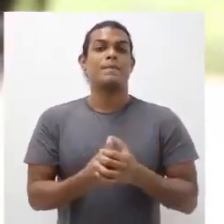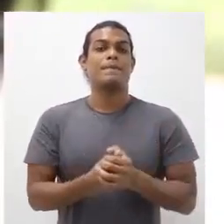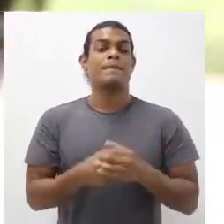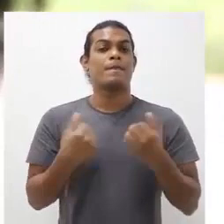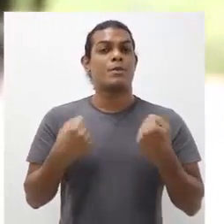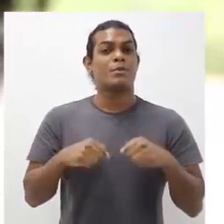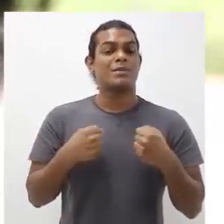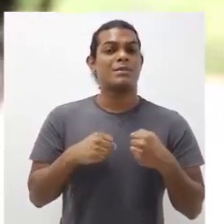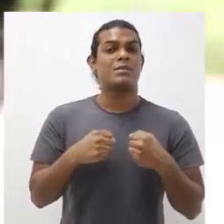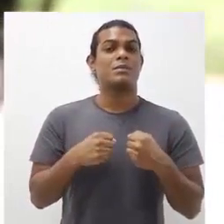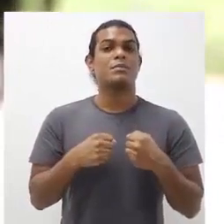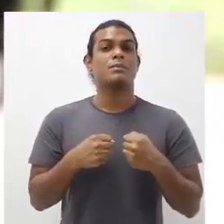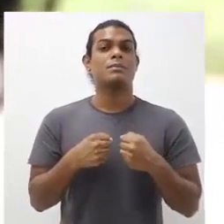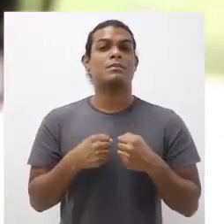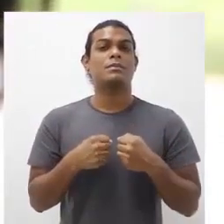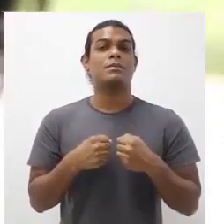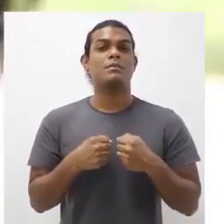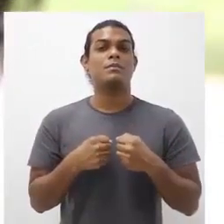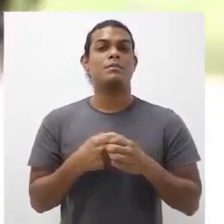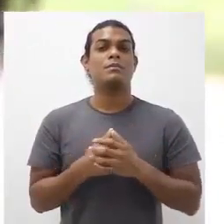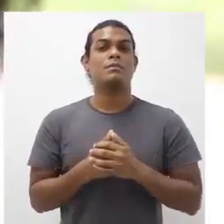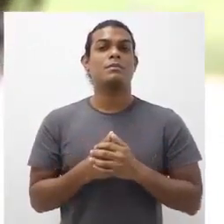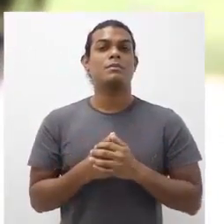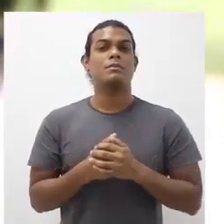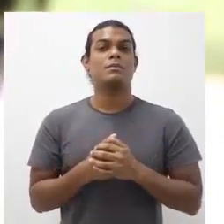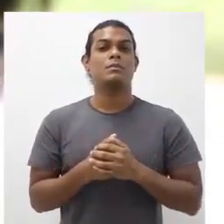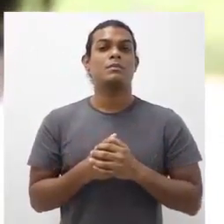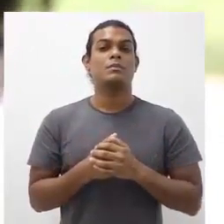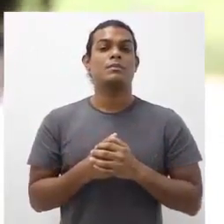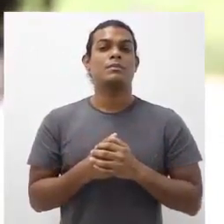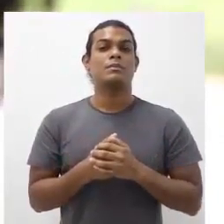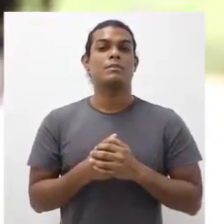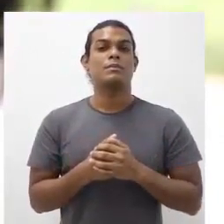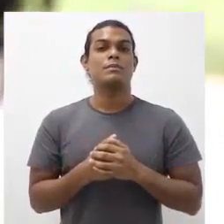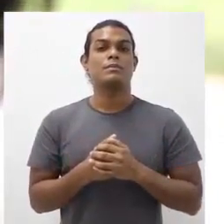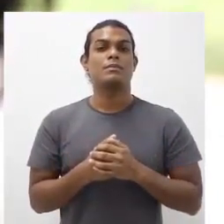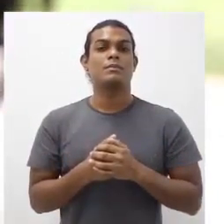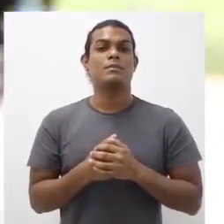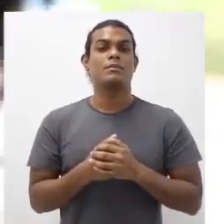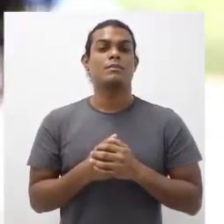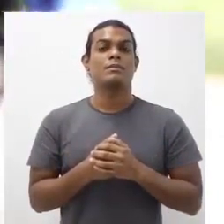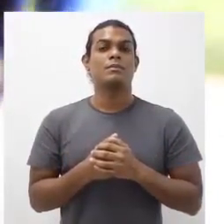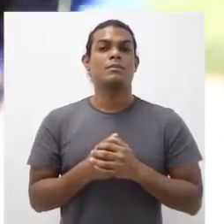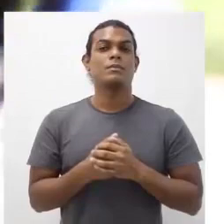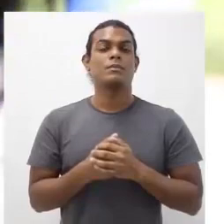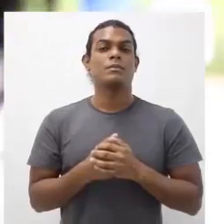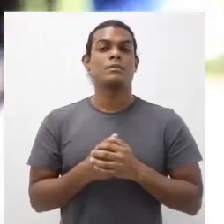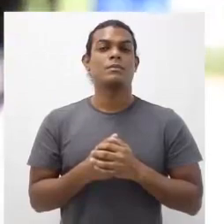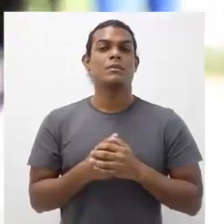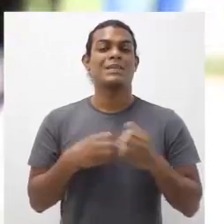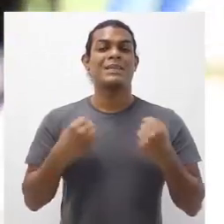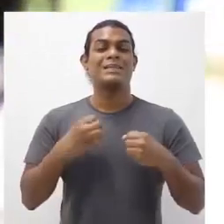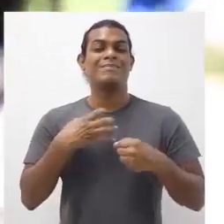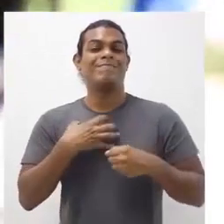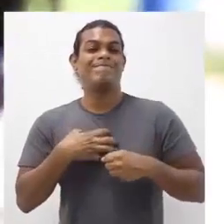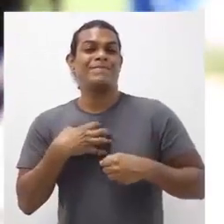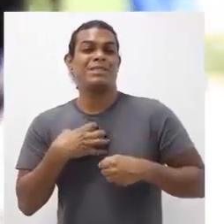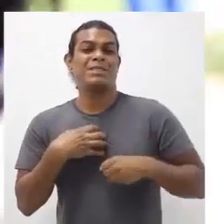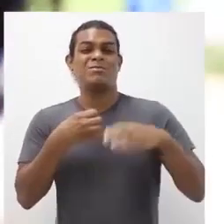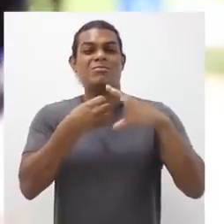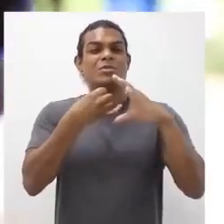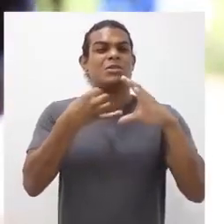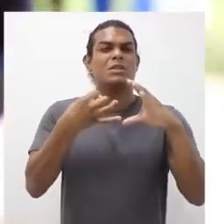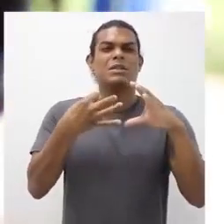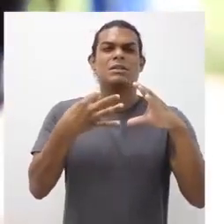sala de aula, que são de determinadas necessidades pontuais, características a um aluno, a um grupo